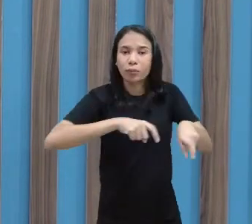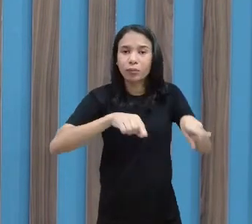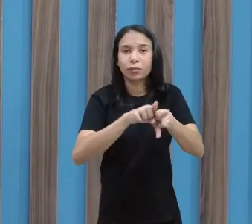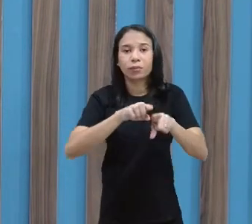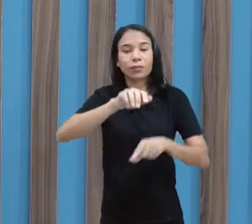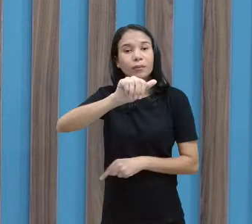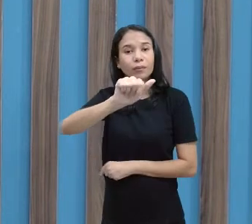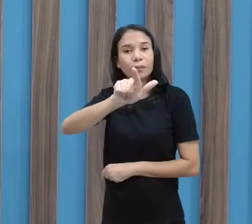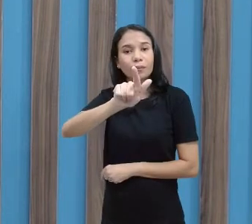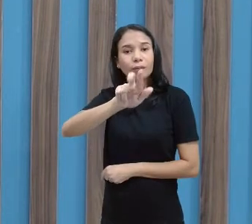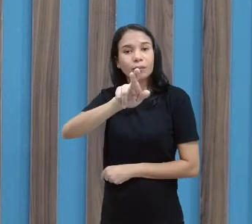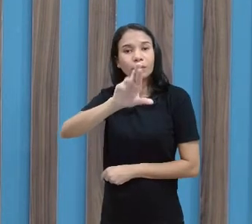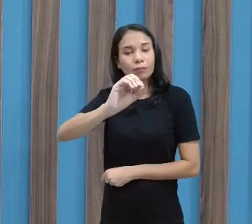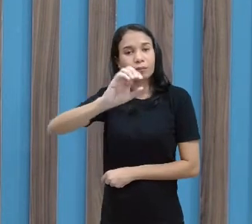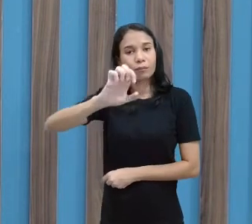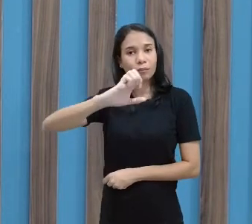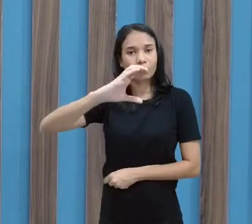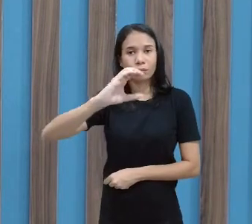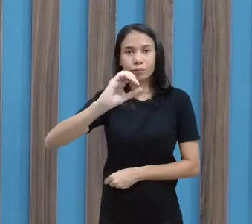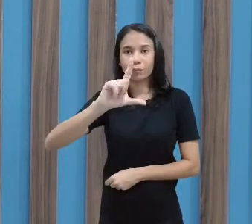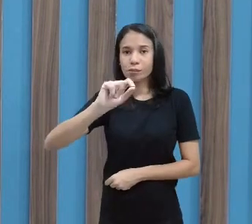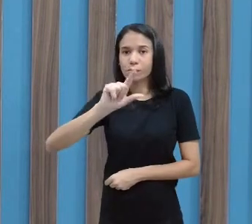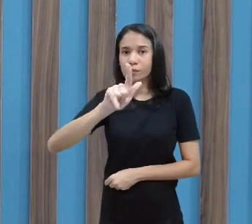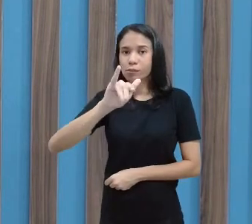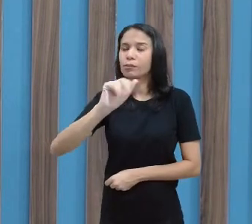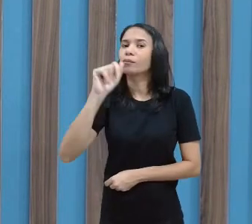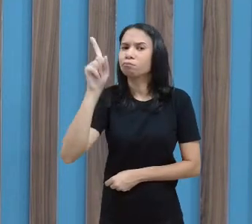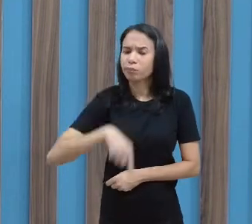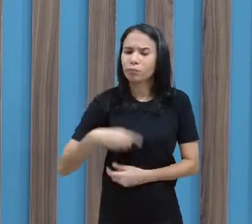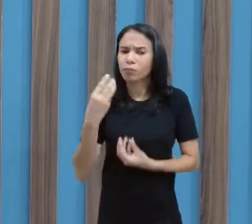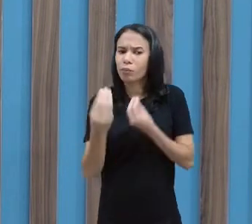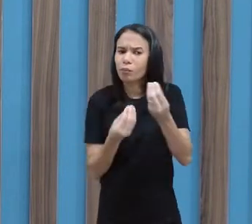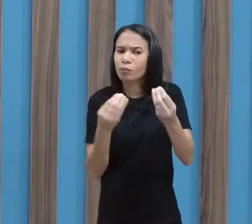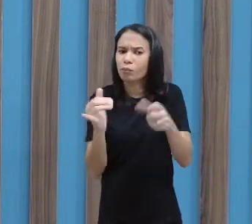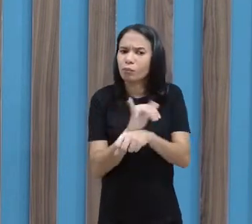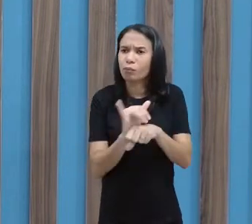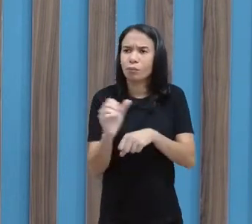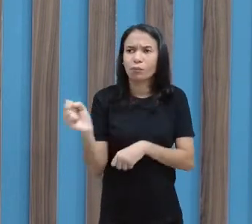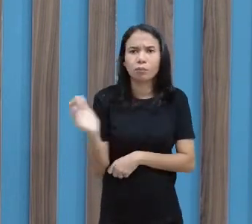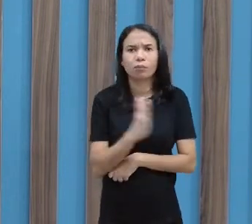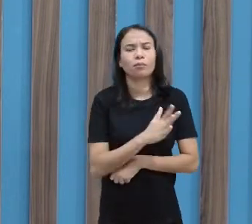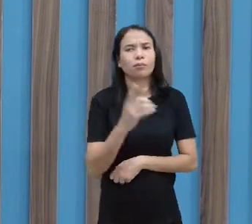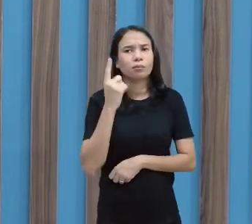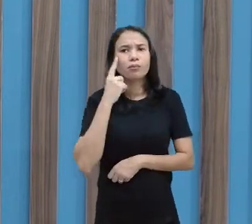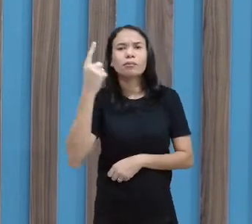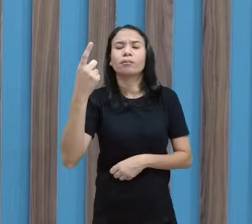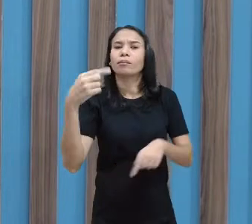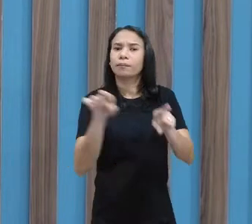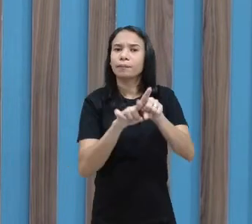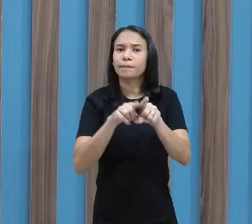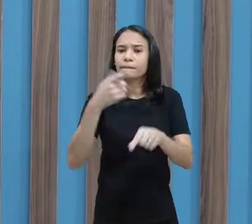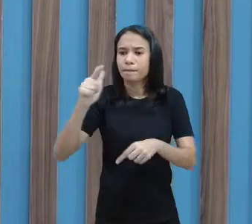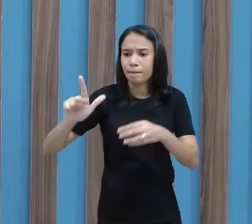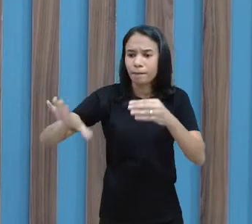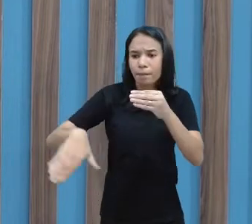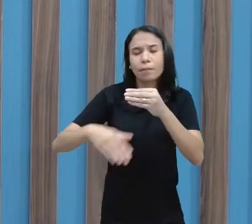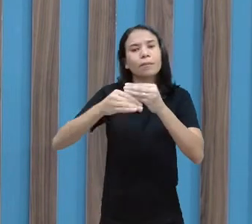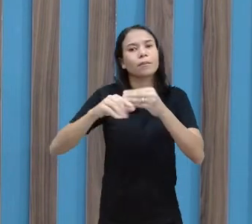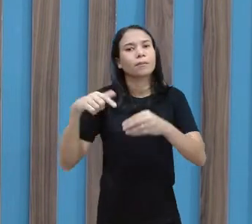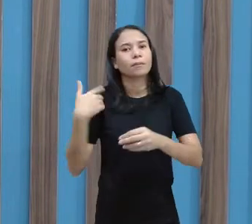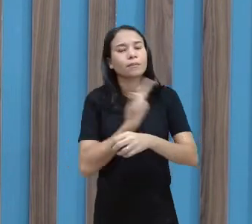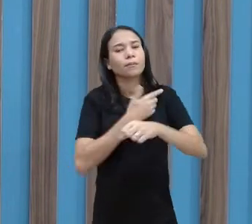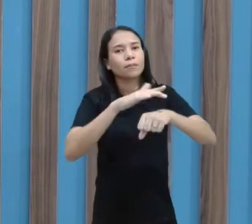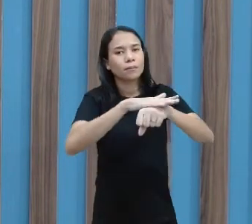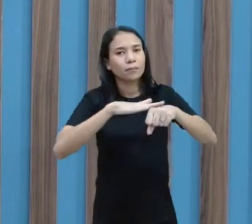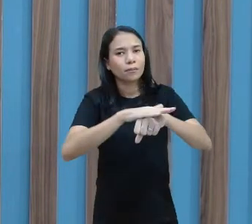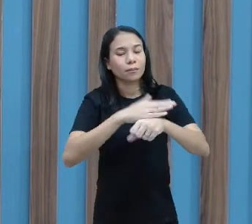agroecologia é uma alternativa, né? Um novo olhar de olhar para a agricultura. E outras questões que a gente fala,